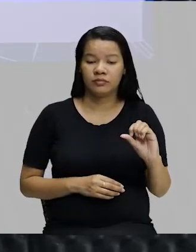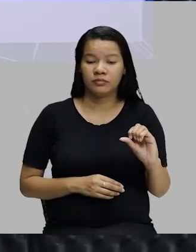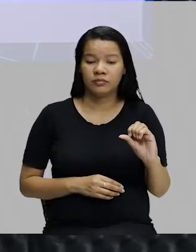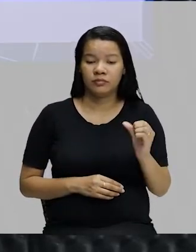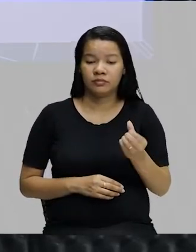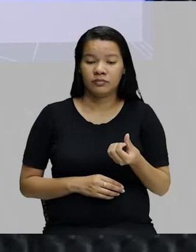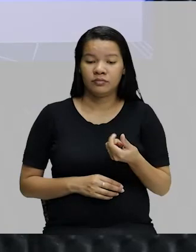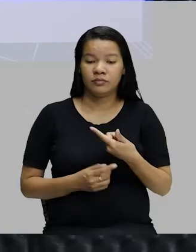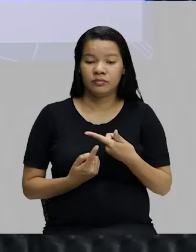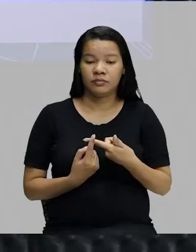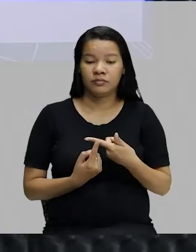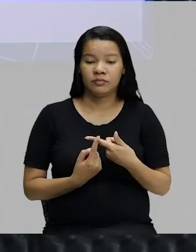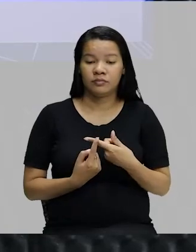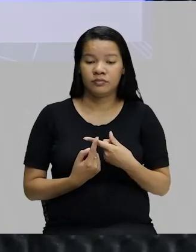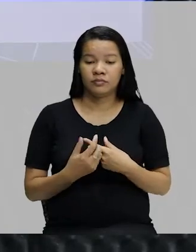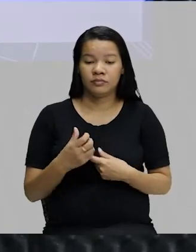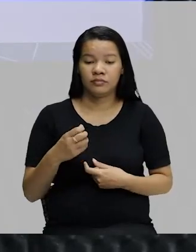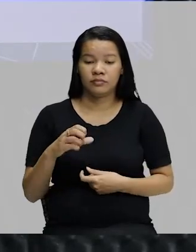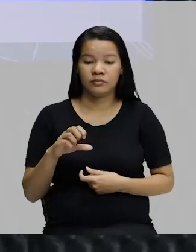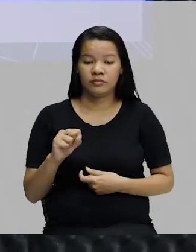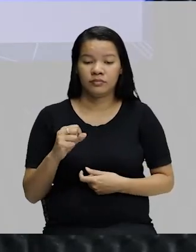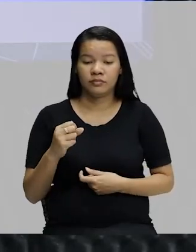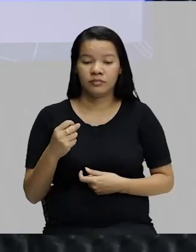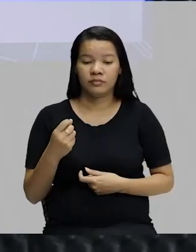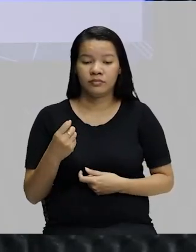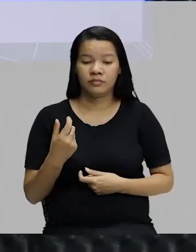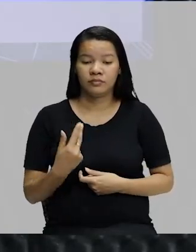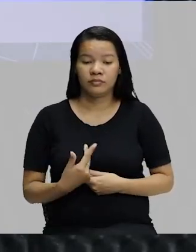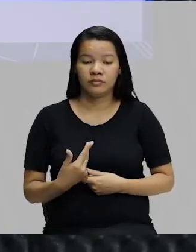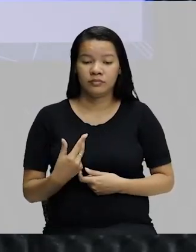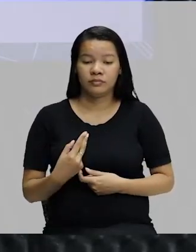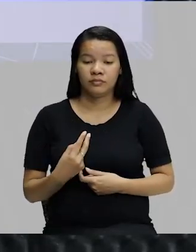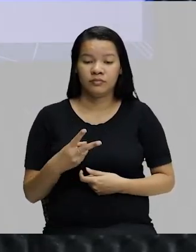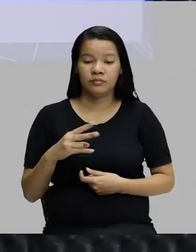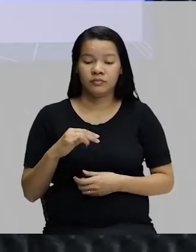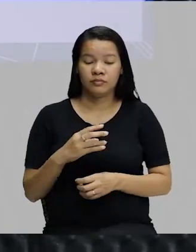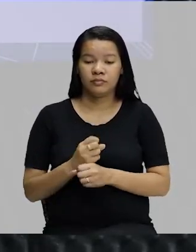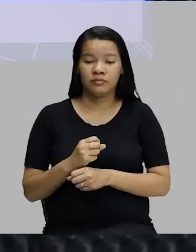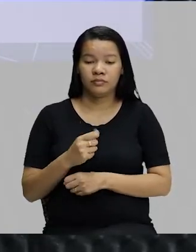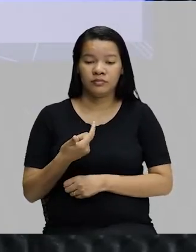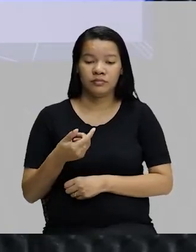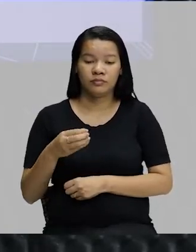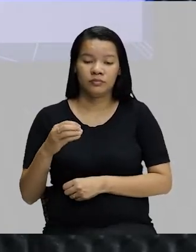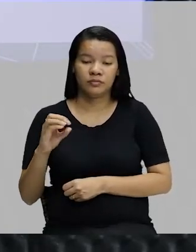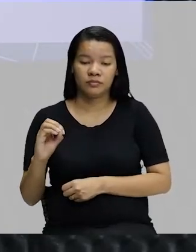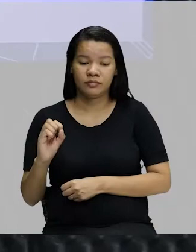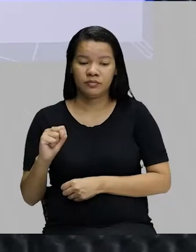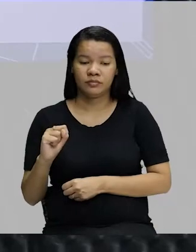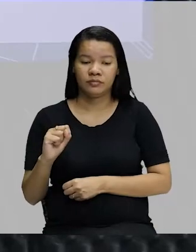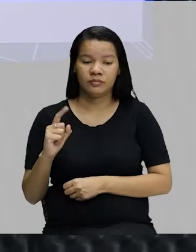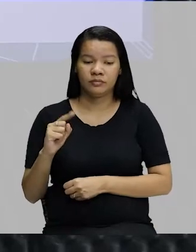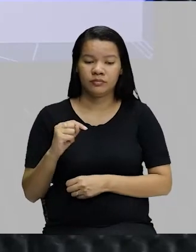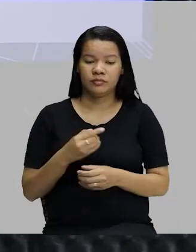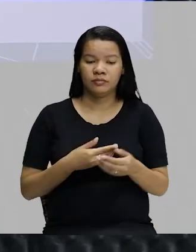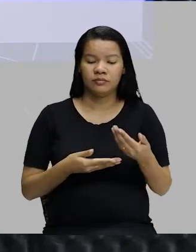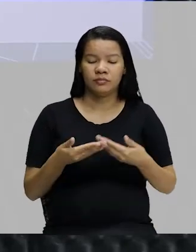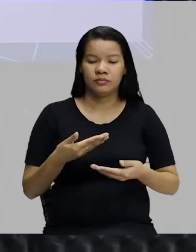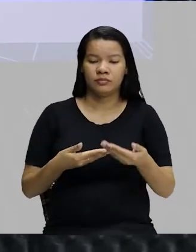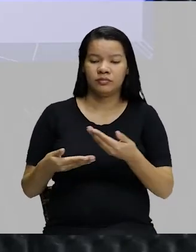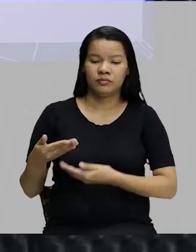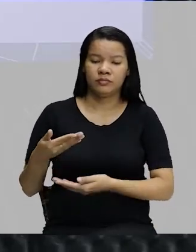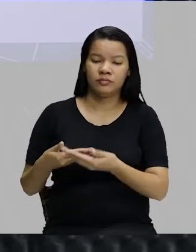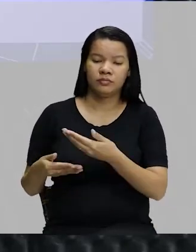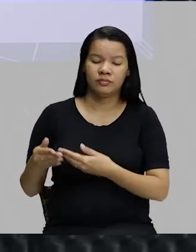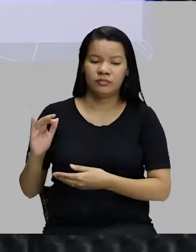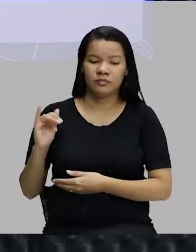118 vai ser o seu número atômico. Nós vamos fazer a distribuição eletrônica. Eu fiz aqui para vocês, terminou